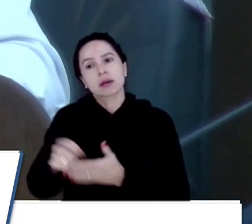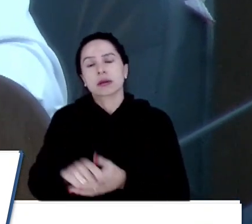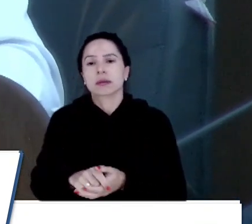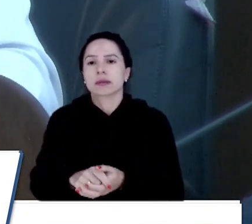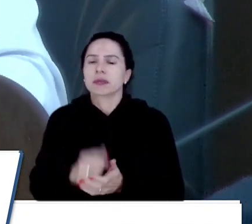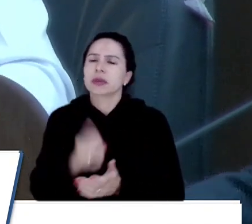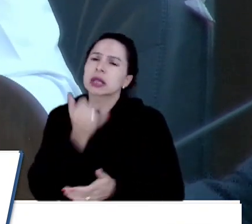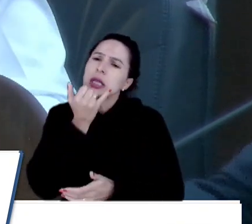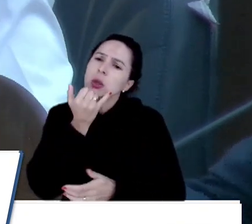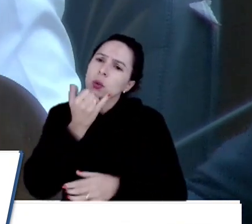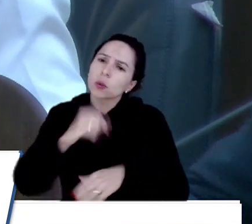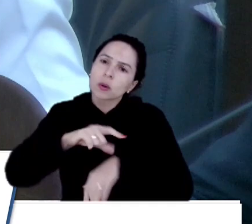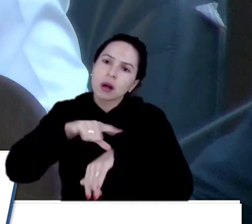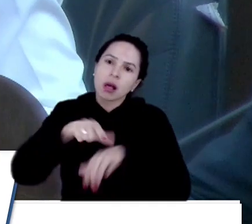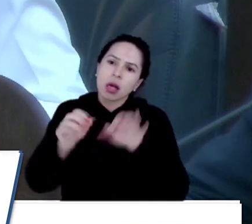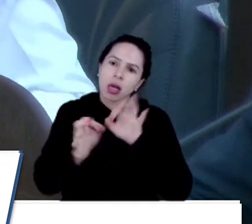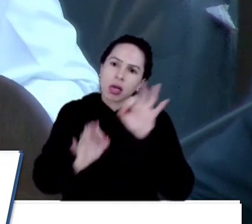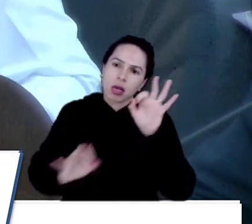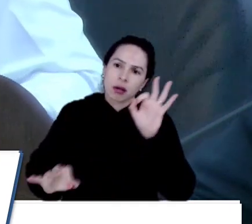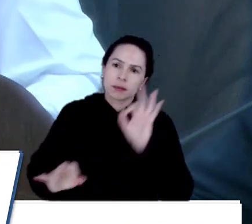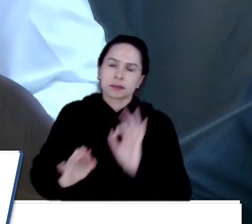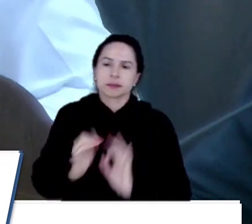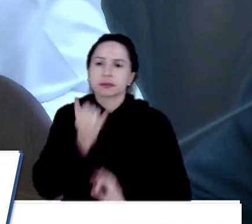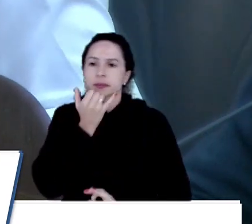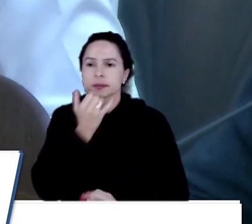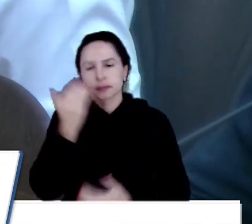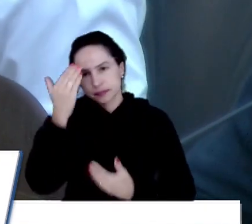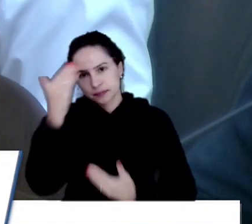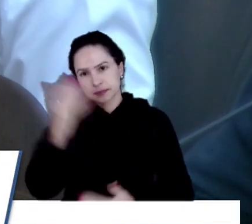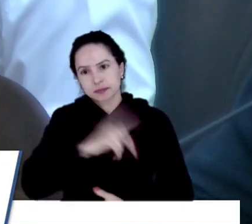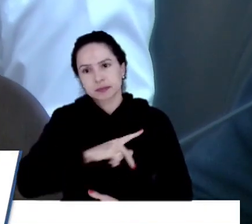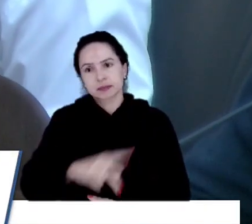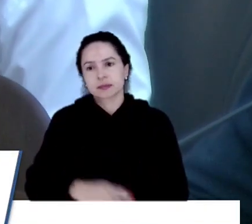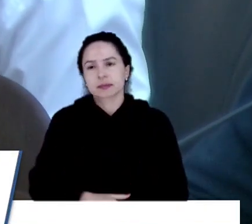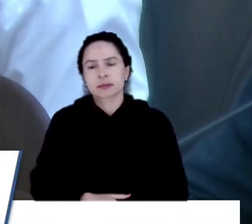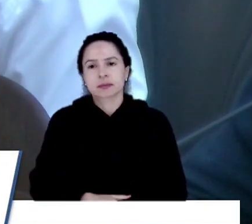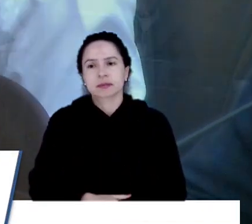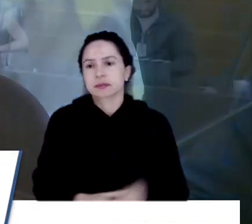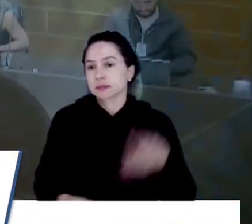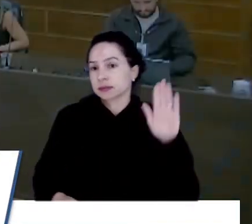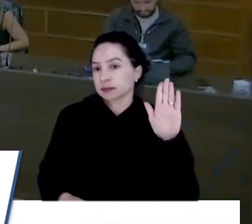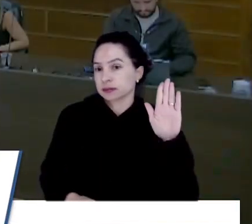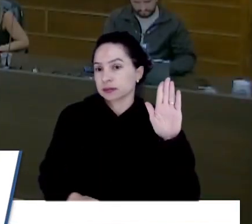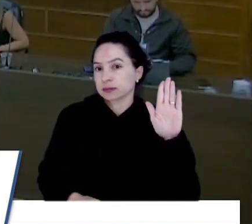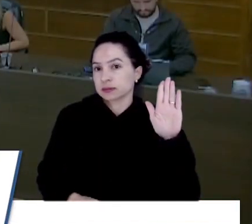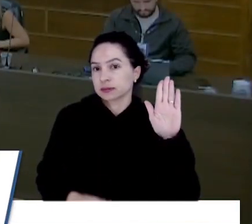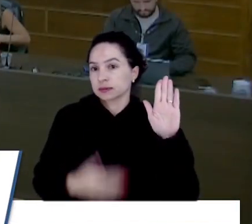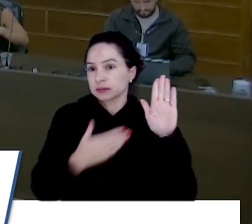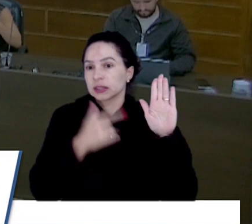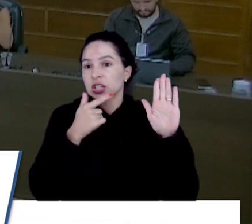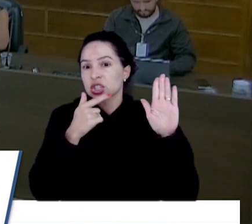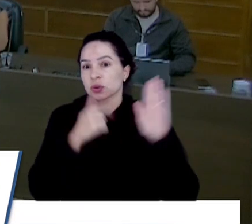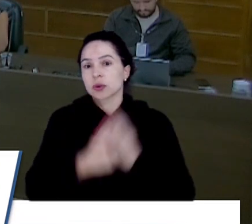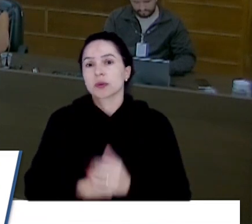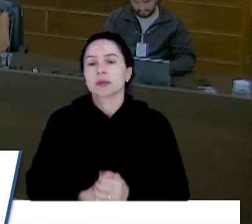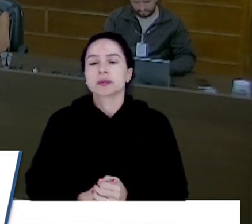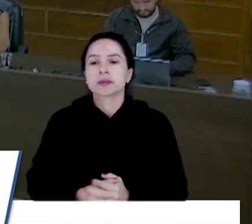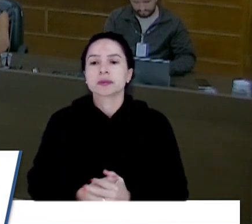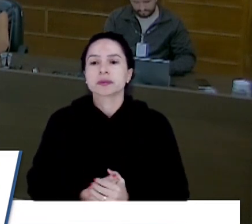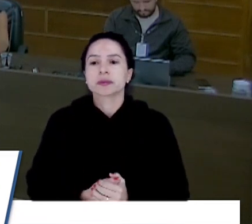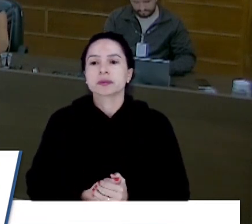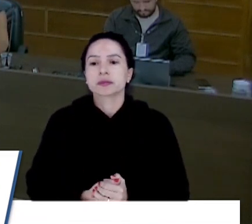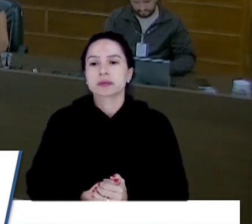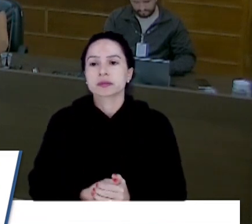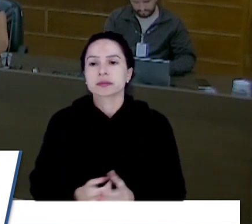Desculpa estender o seu tempo aí. Obrigado, senhor presidente. Peço uma parte, senhor. Palavra Gilson Pelizaro.